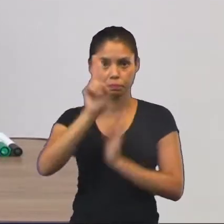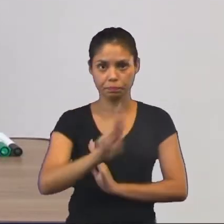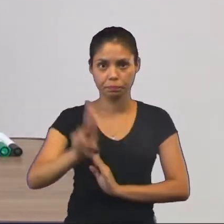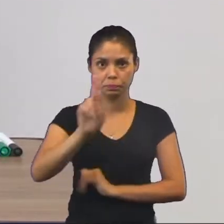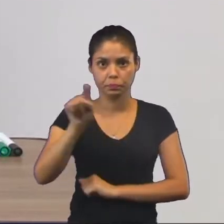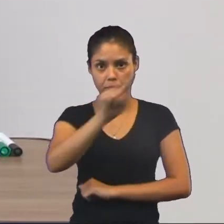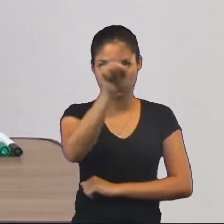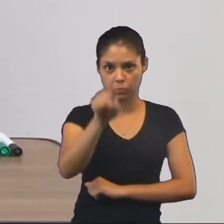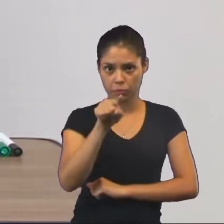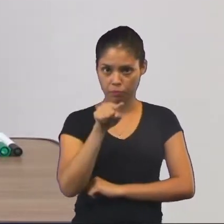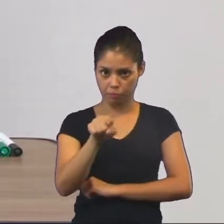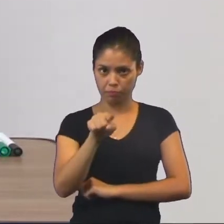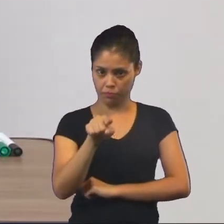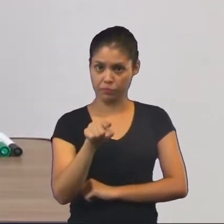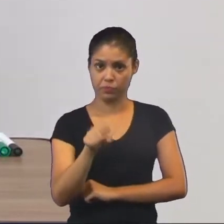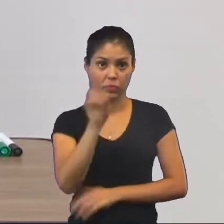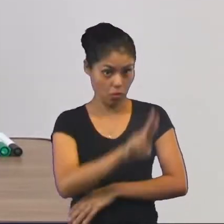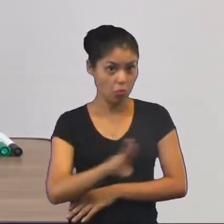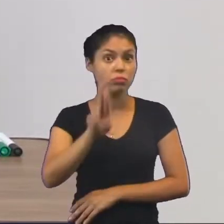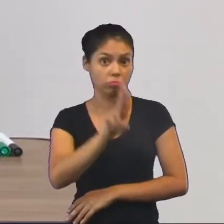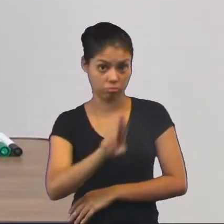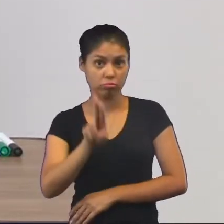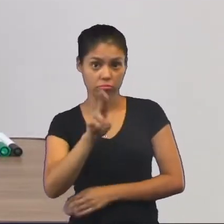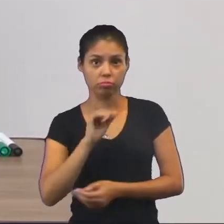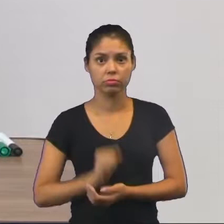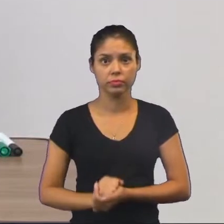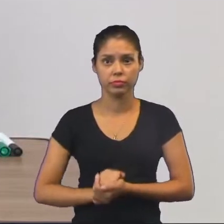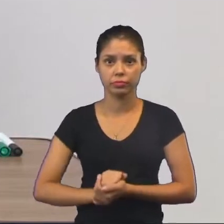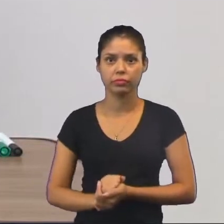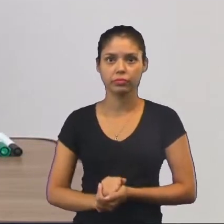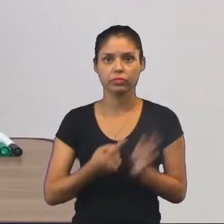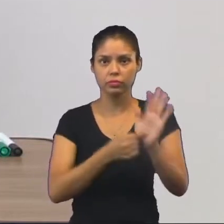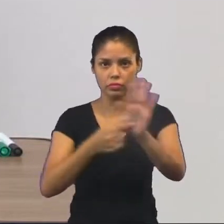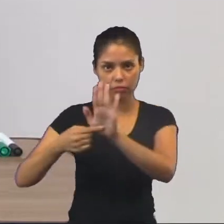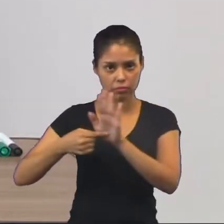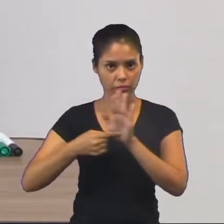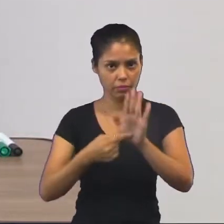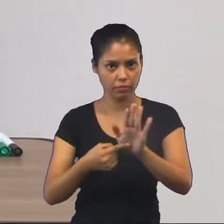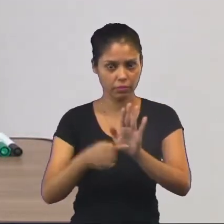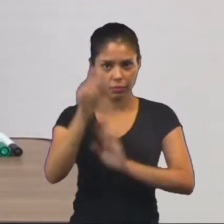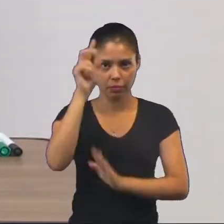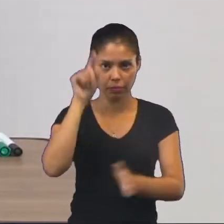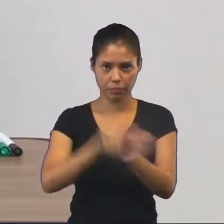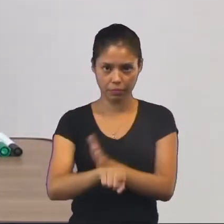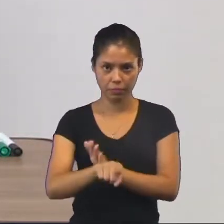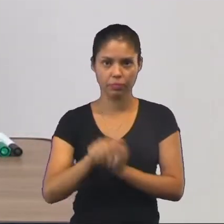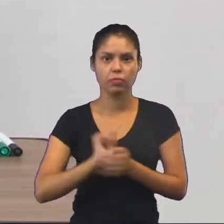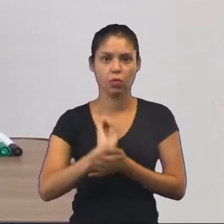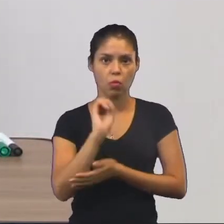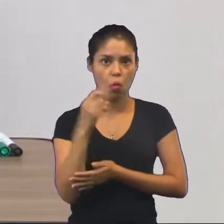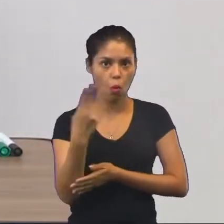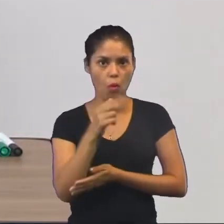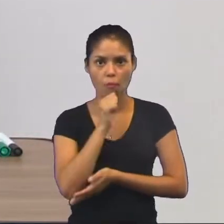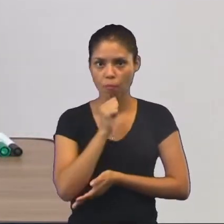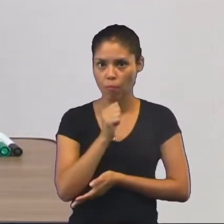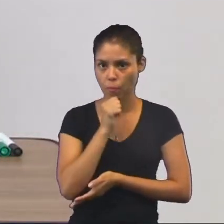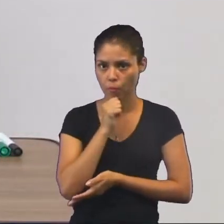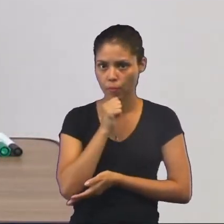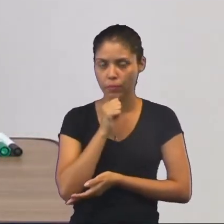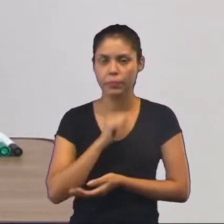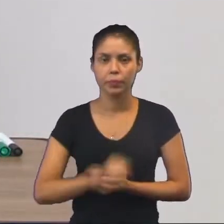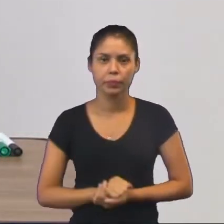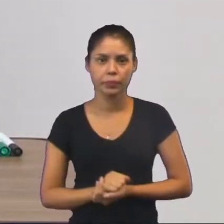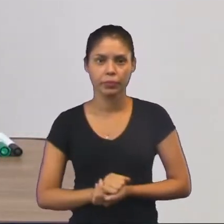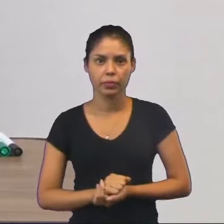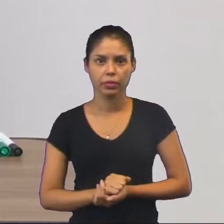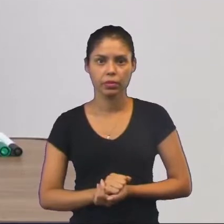de interrogação, ele é usado, né, para representar uma pergunta ou também para que nós venhamos